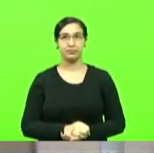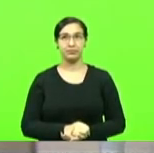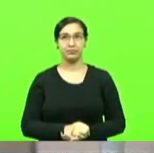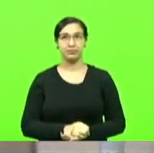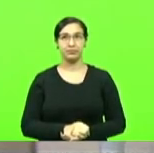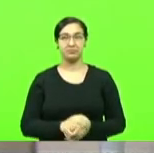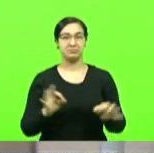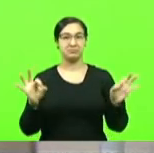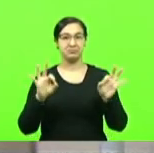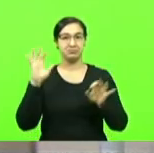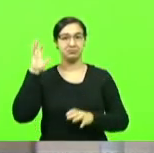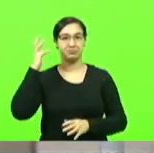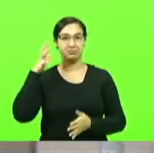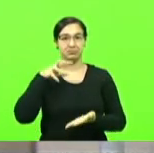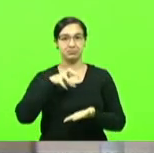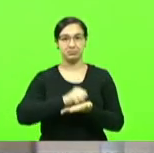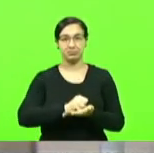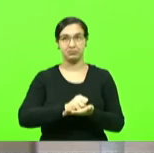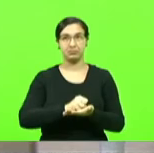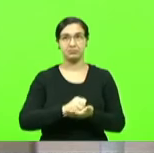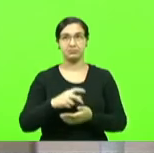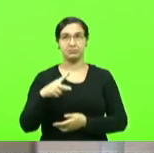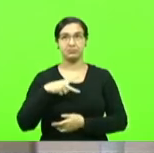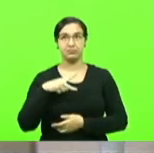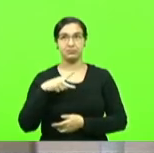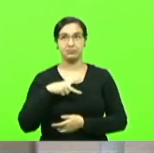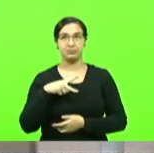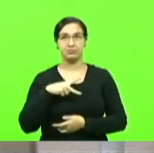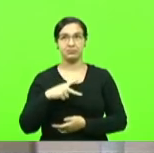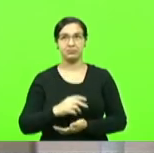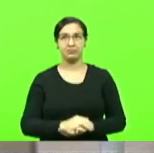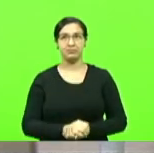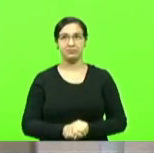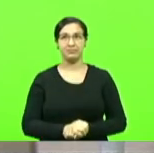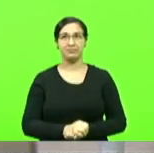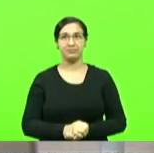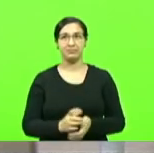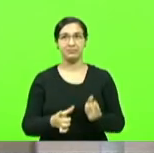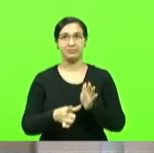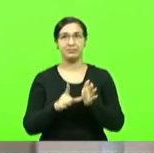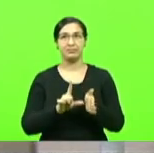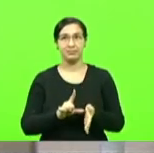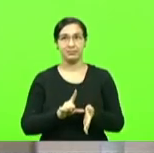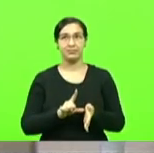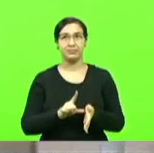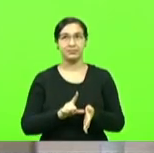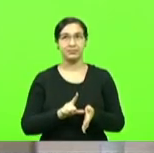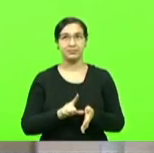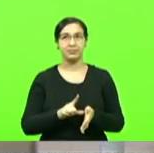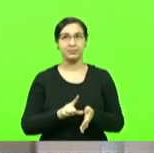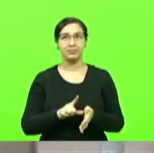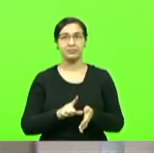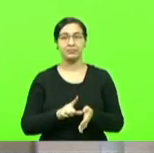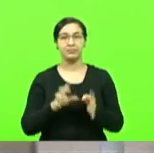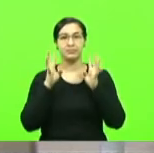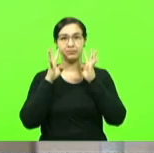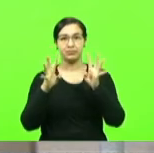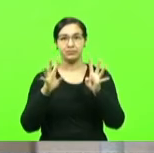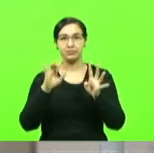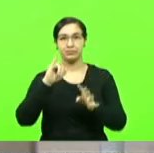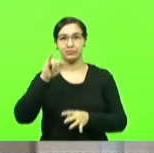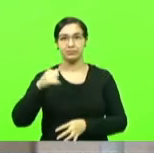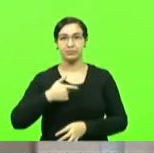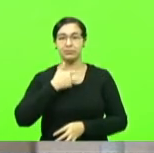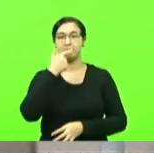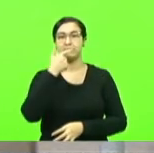Não havendo orador inscritos em explicações pessoais, mas antes do próximo encaminhamento, ouço o deputado Jerry Comper. Só queria fazer o